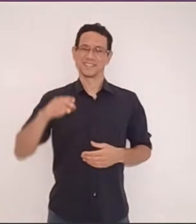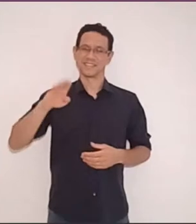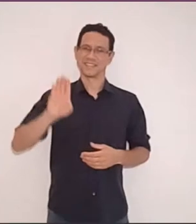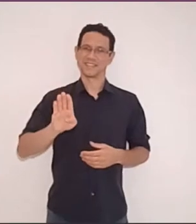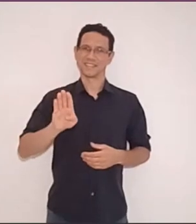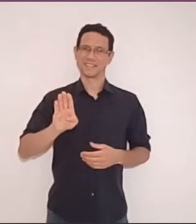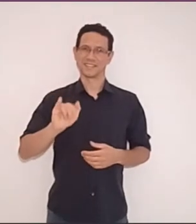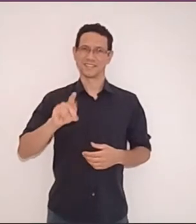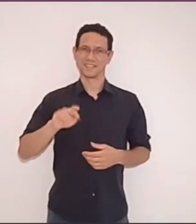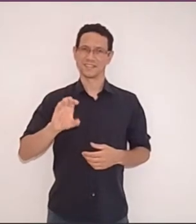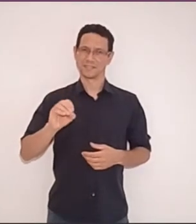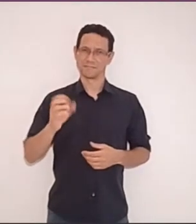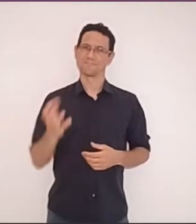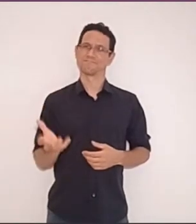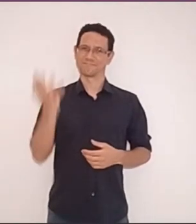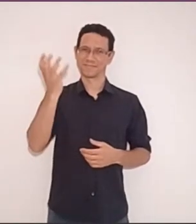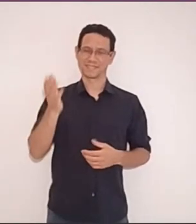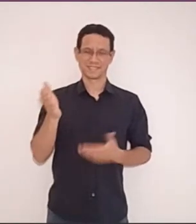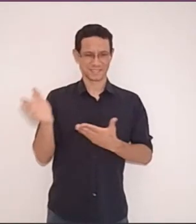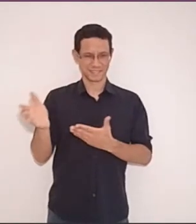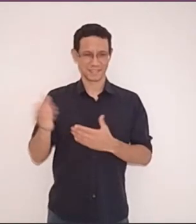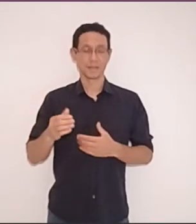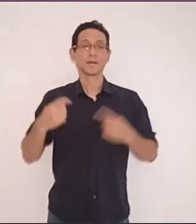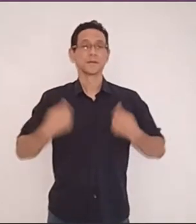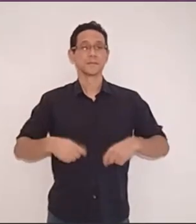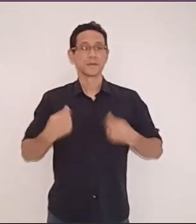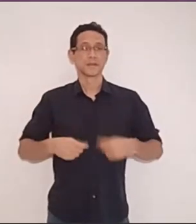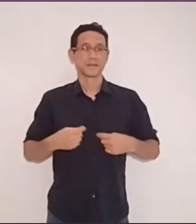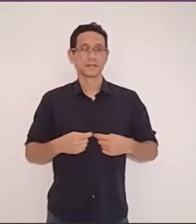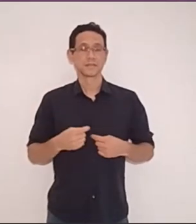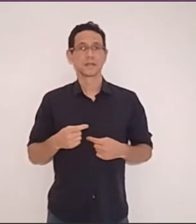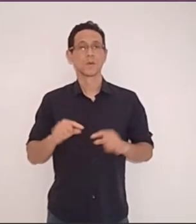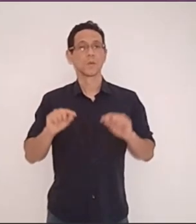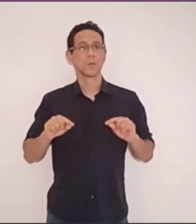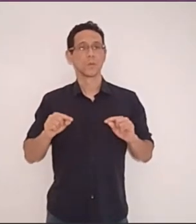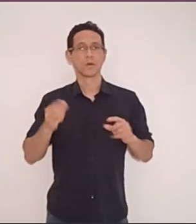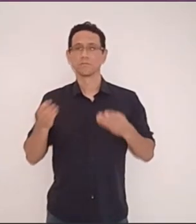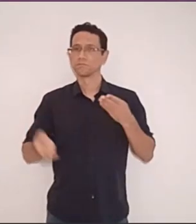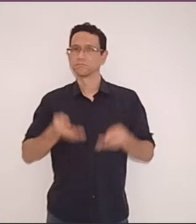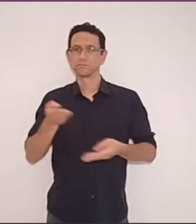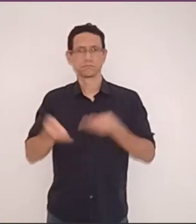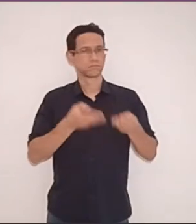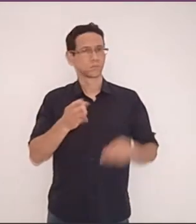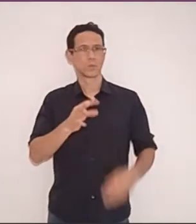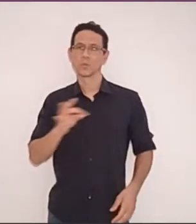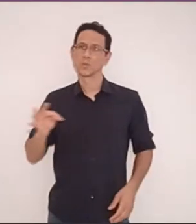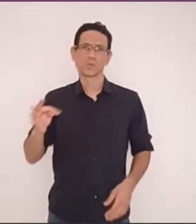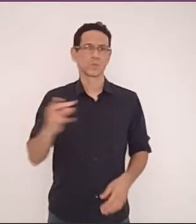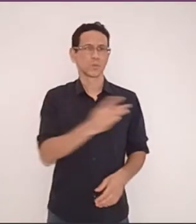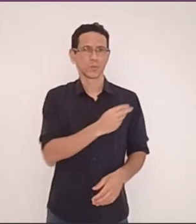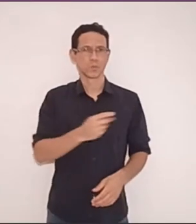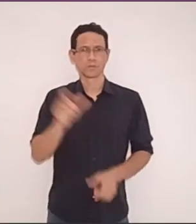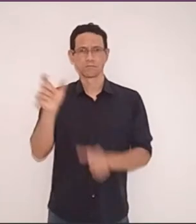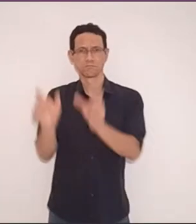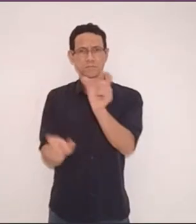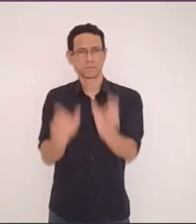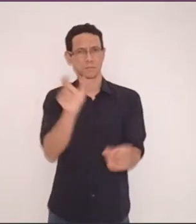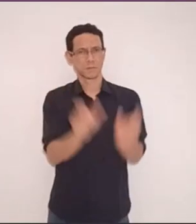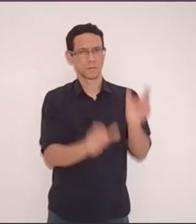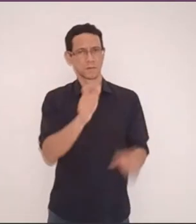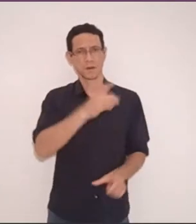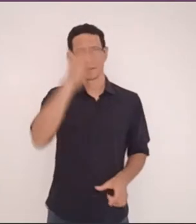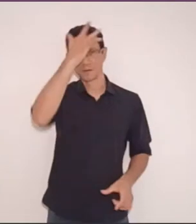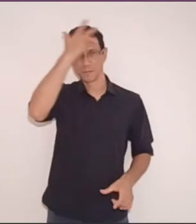mais mais levante aqui nós precisamos tratar tudo conseguir manda a